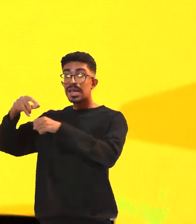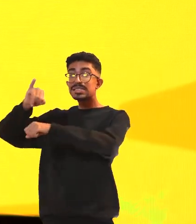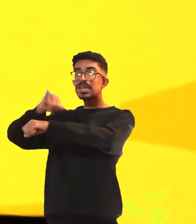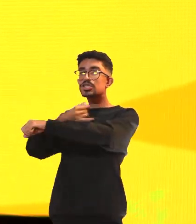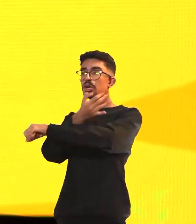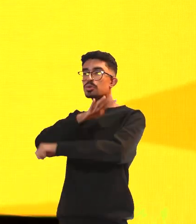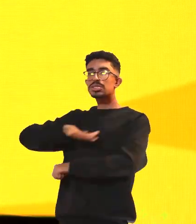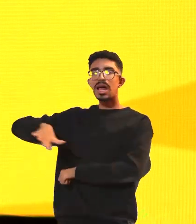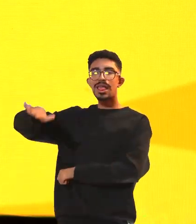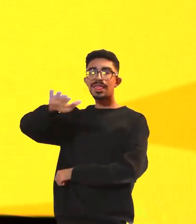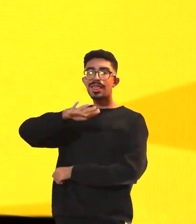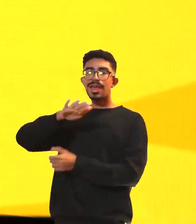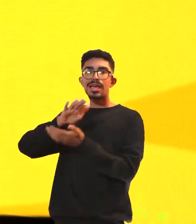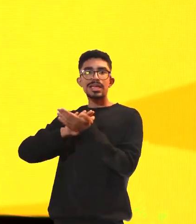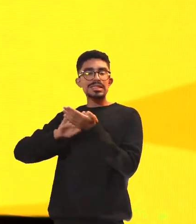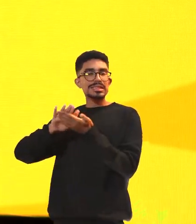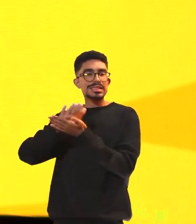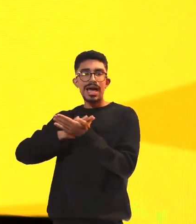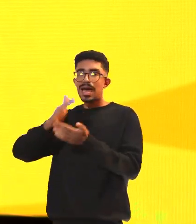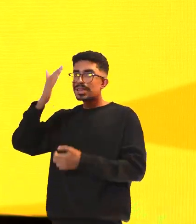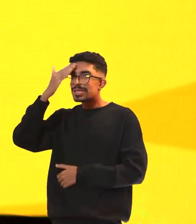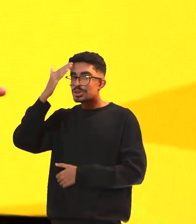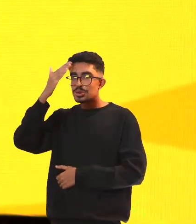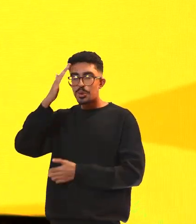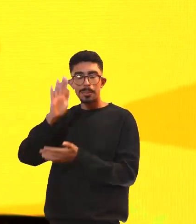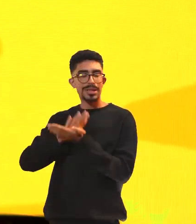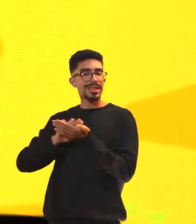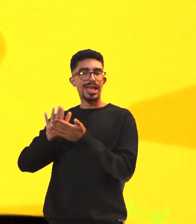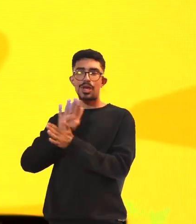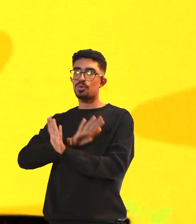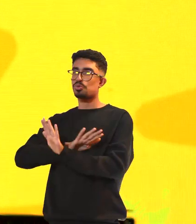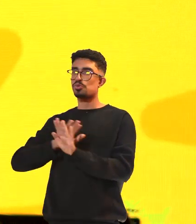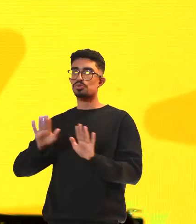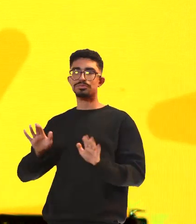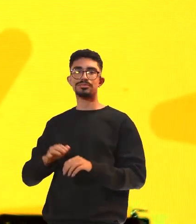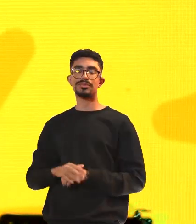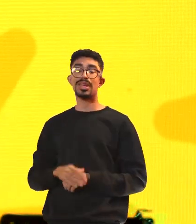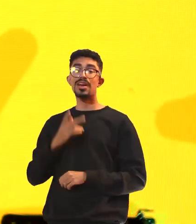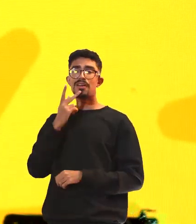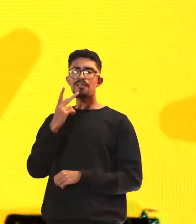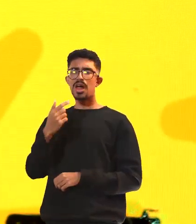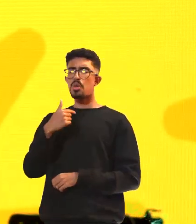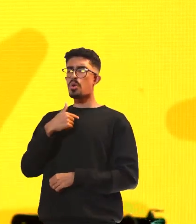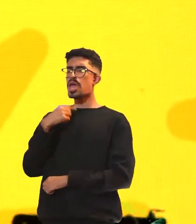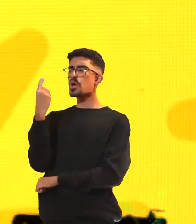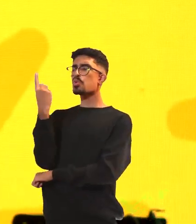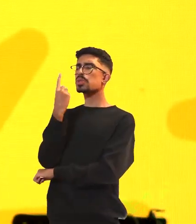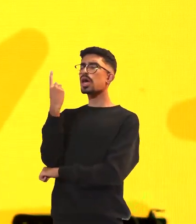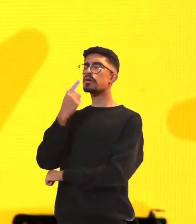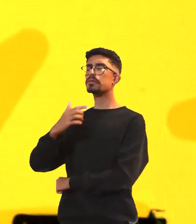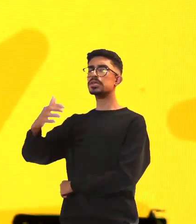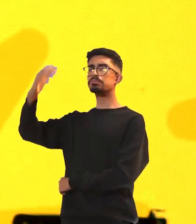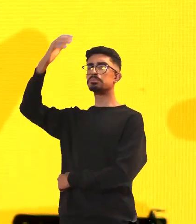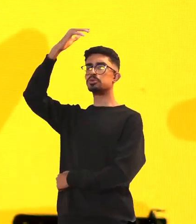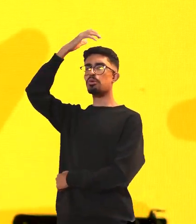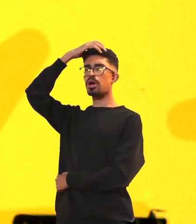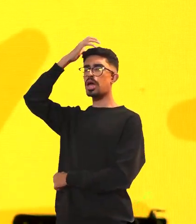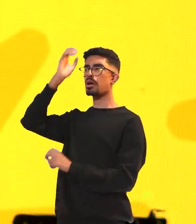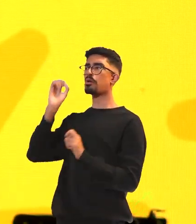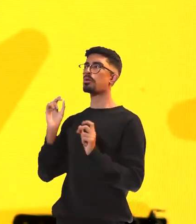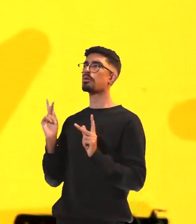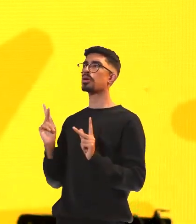arquivo. Estava tranquilo no palácio, sou o rei. Mas eu costumava dizer para